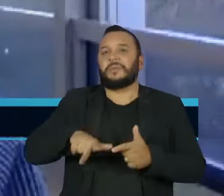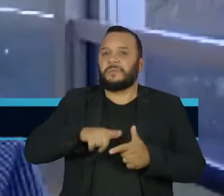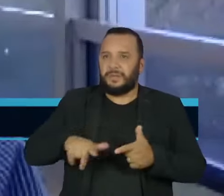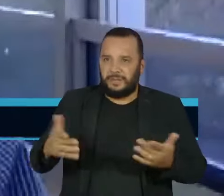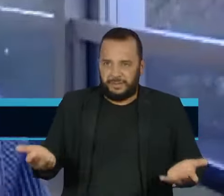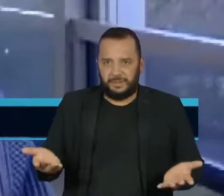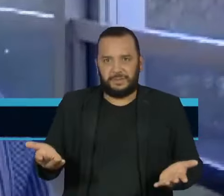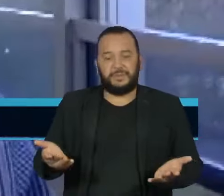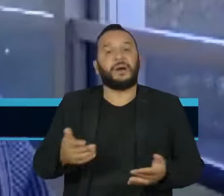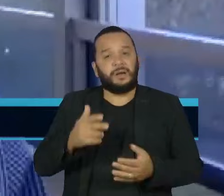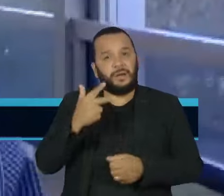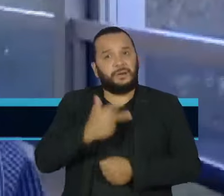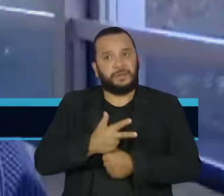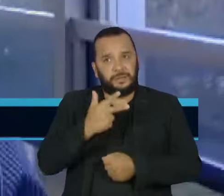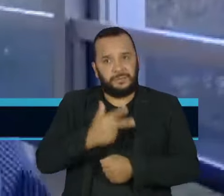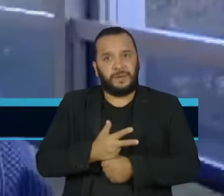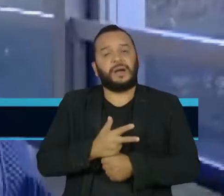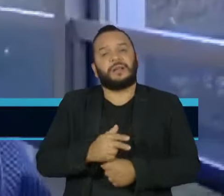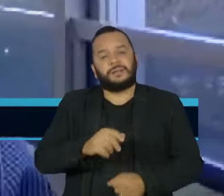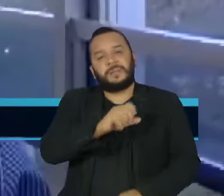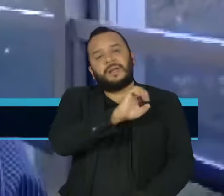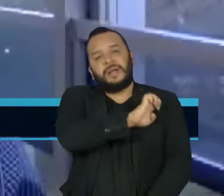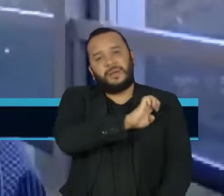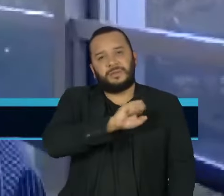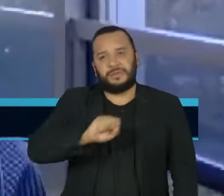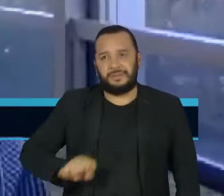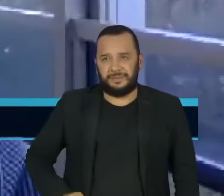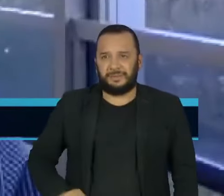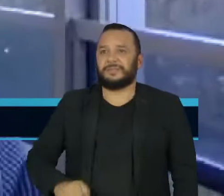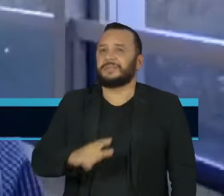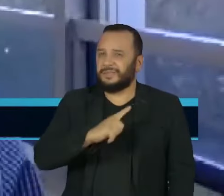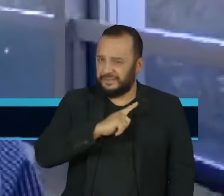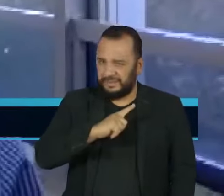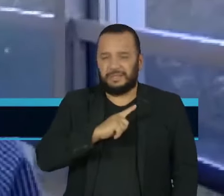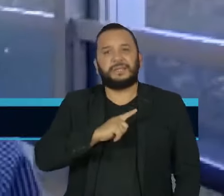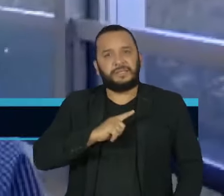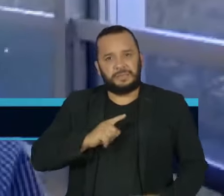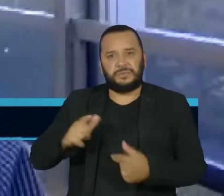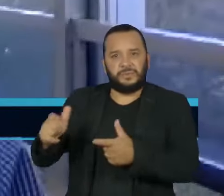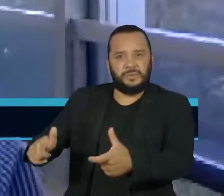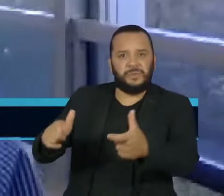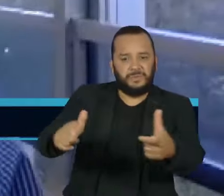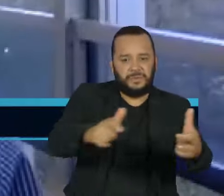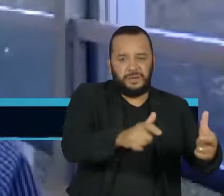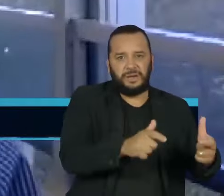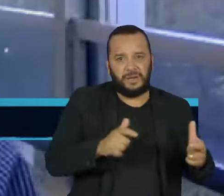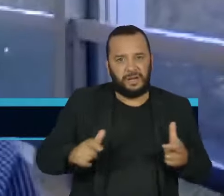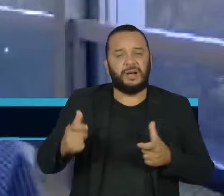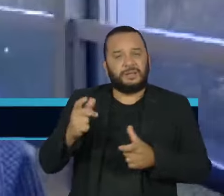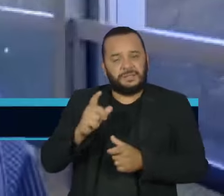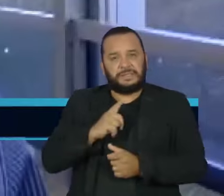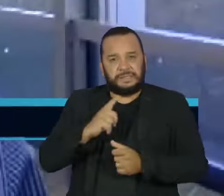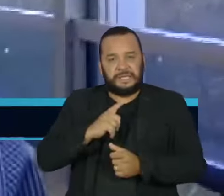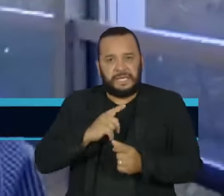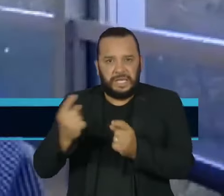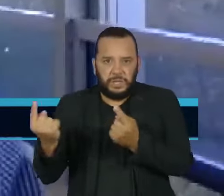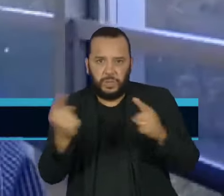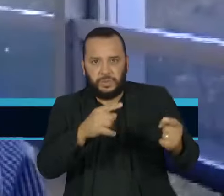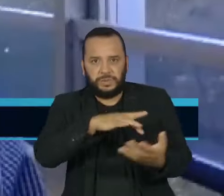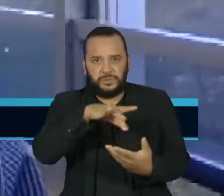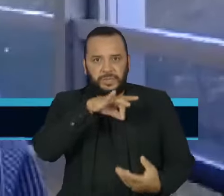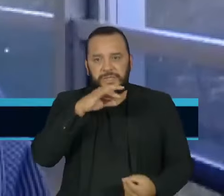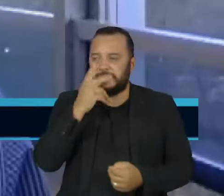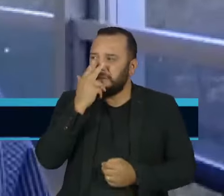própria Guatemala, né, o Salvador, né, então há surtos, digamos assim, em vários momentos antidemocráticos, né, ou cenários